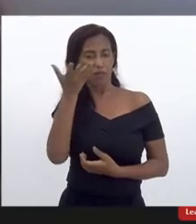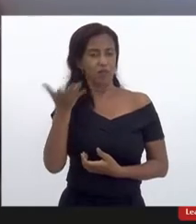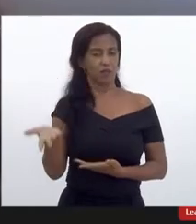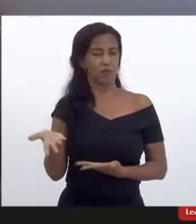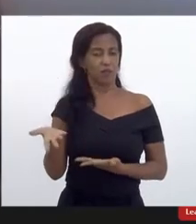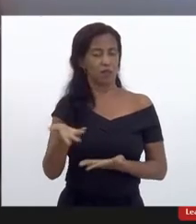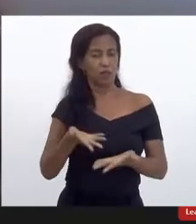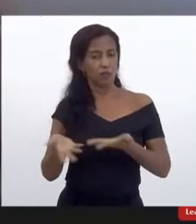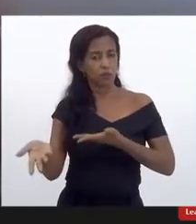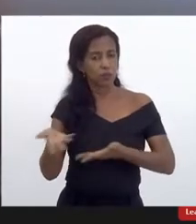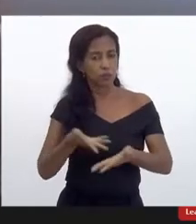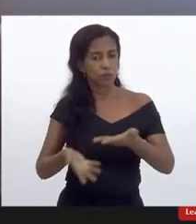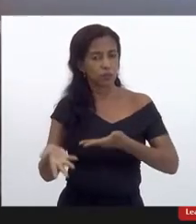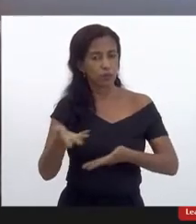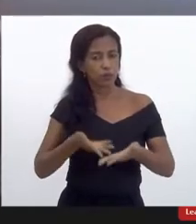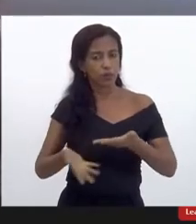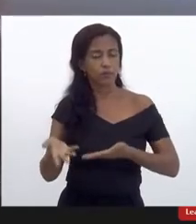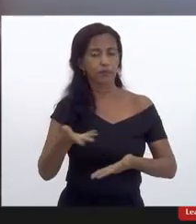facilitar